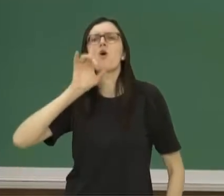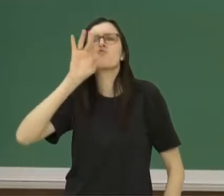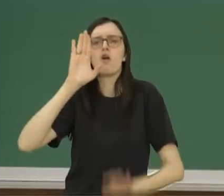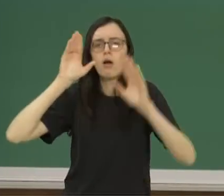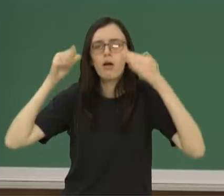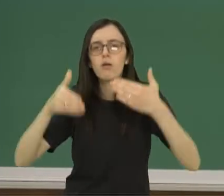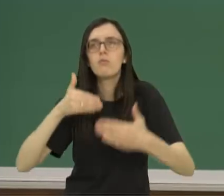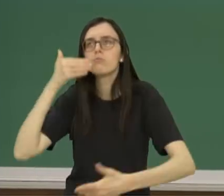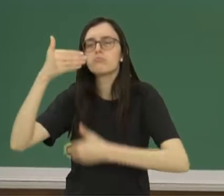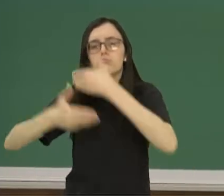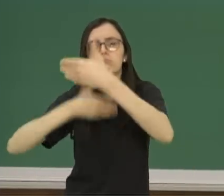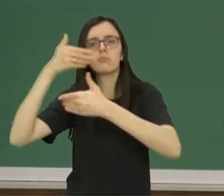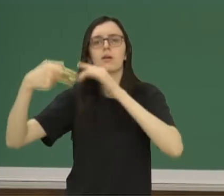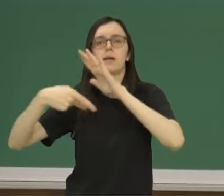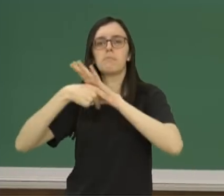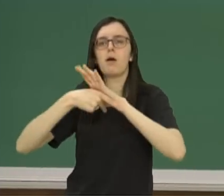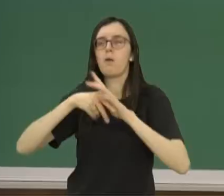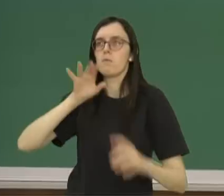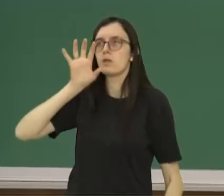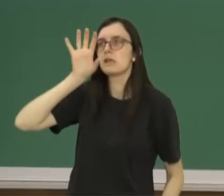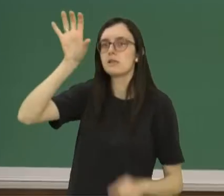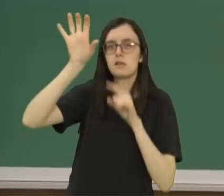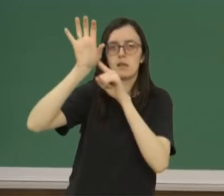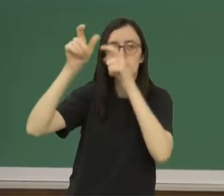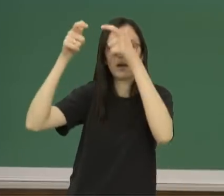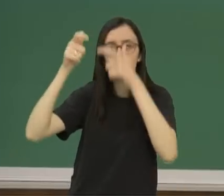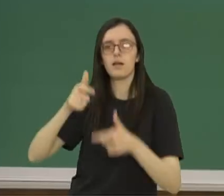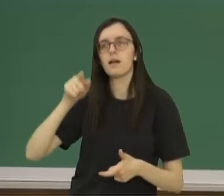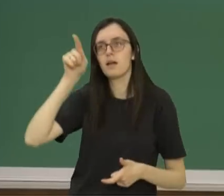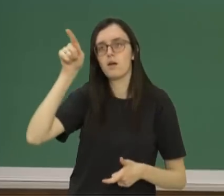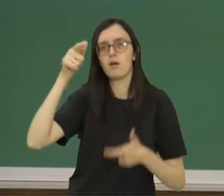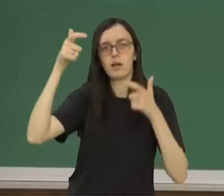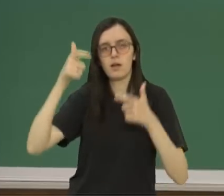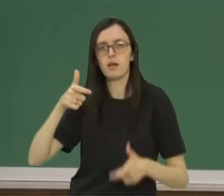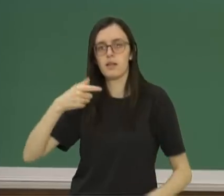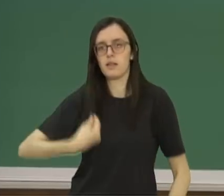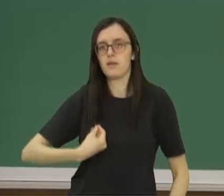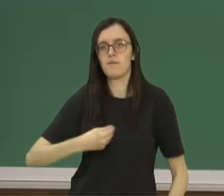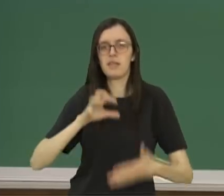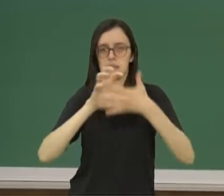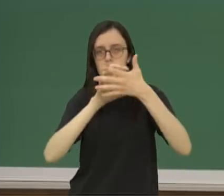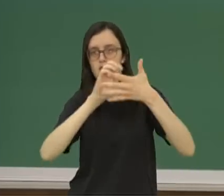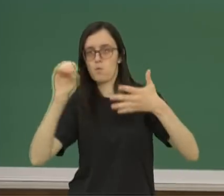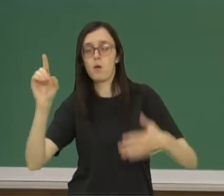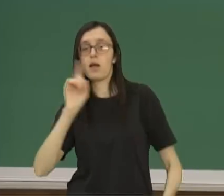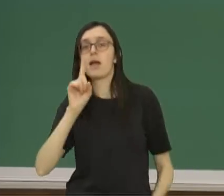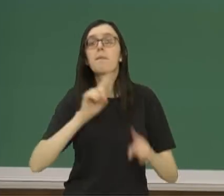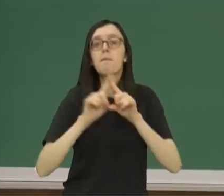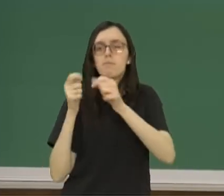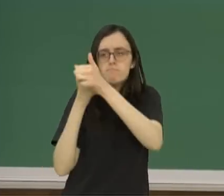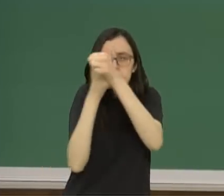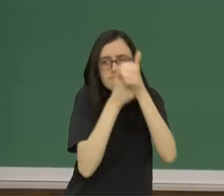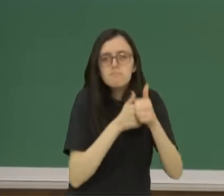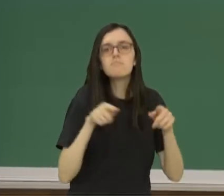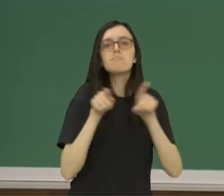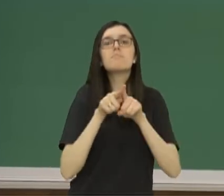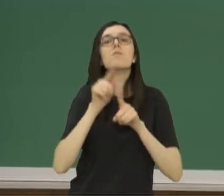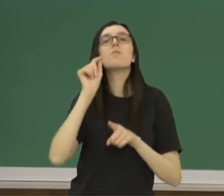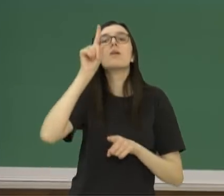para o desenvolvimento regional da região ali do Centro-Oeste, mas ela atua também